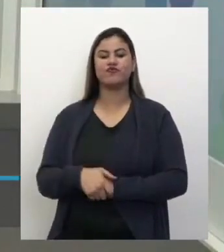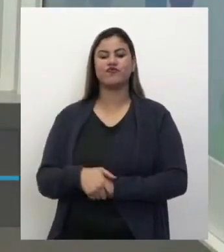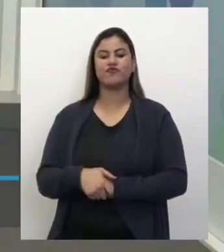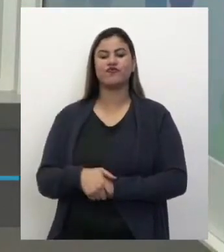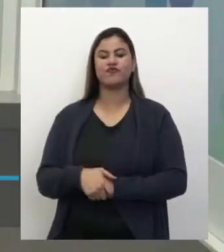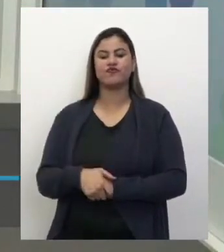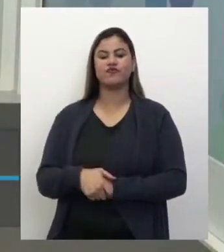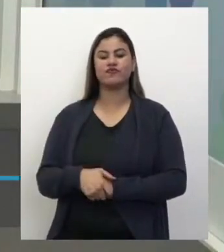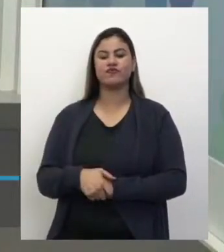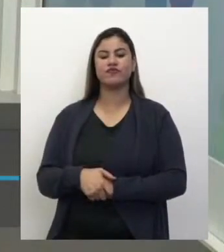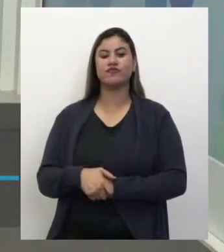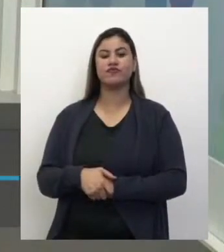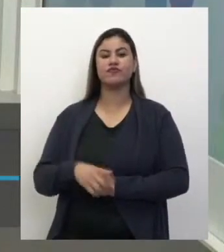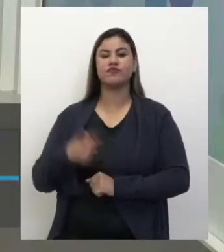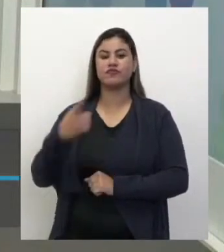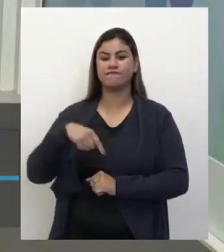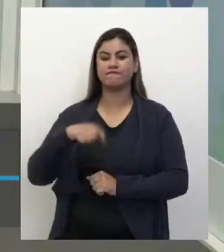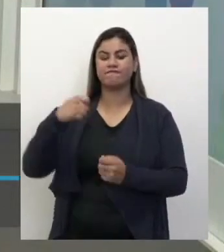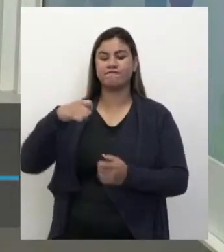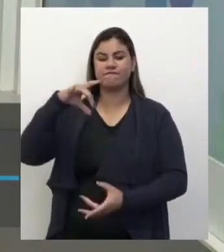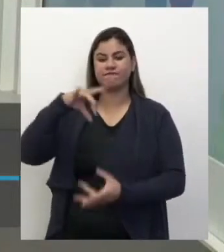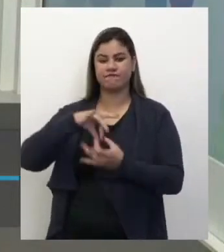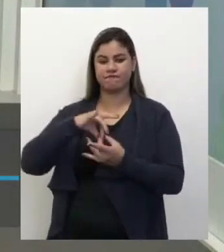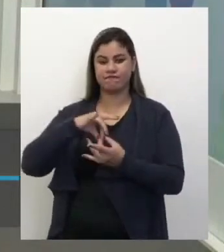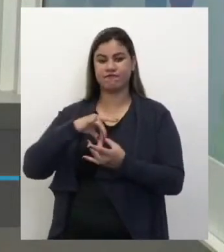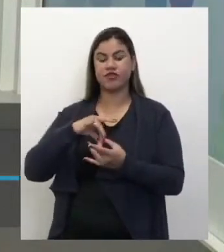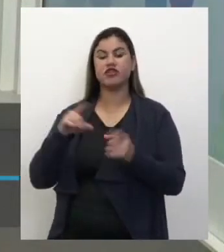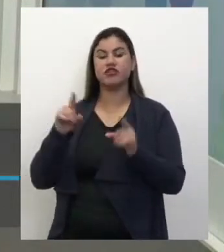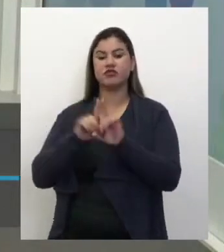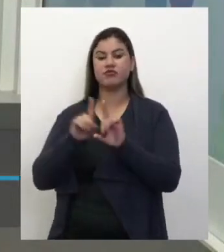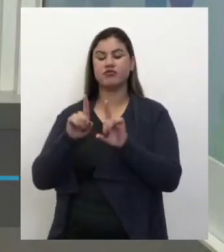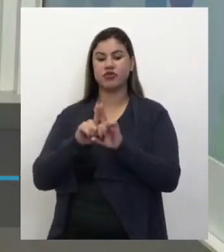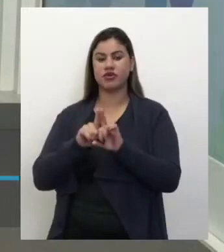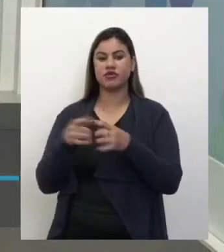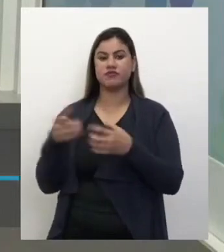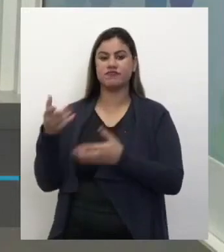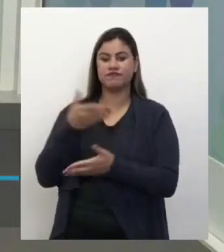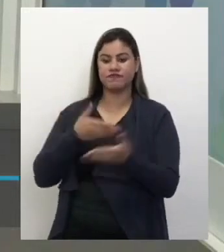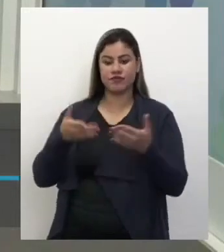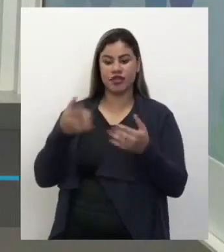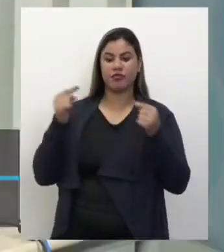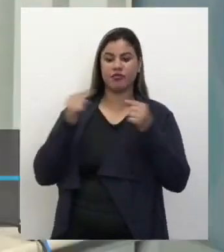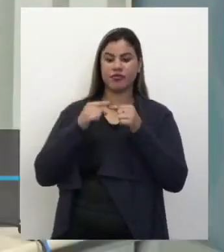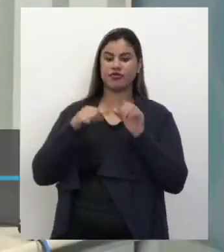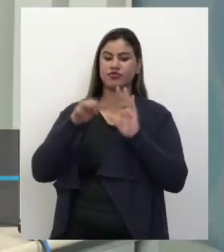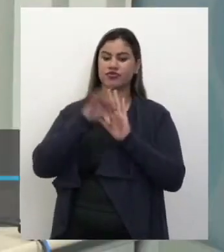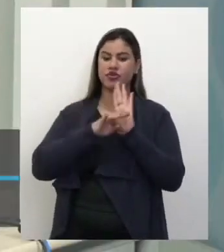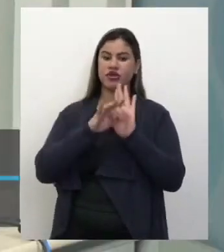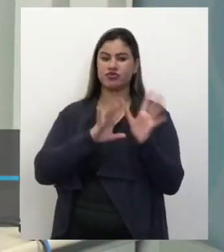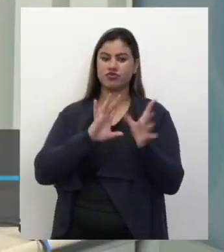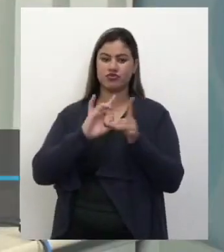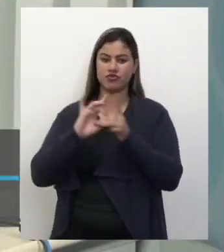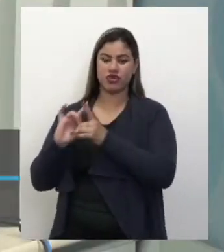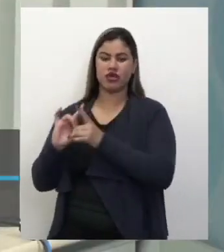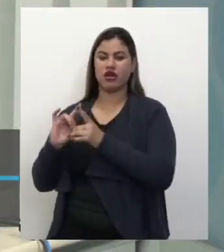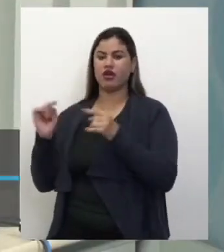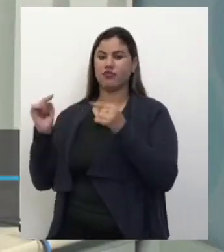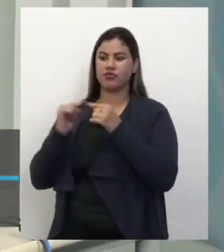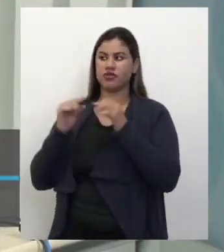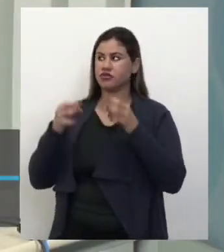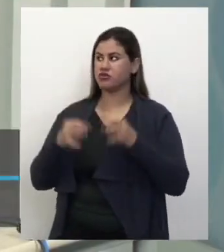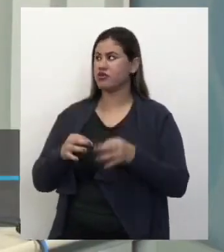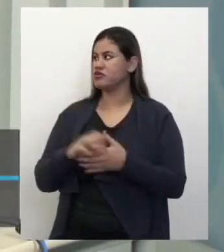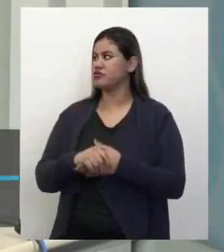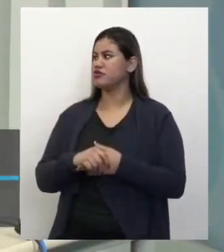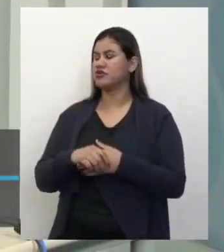Nós precisamos das conjunções e dos articuladores para que o texto faça sentido. E dele nós vamos criar os elos